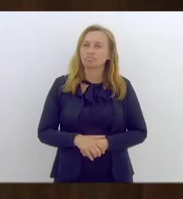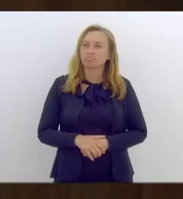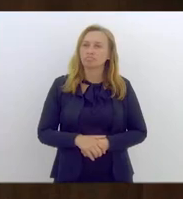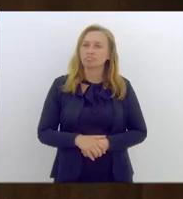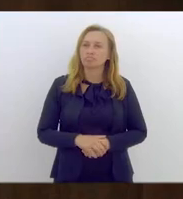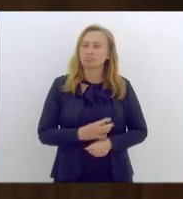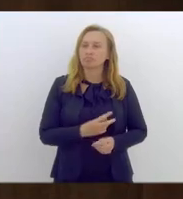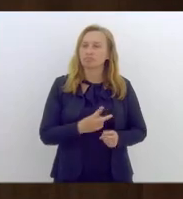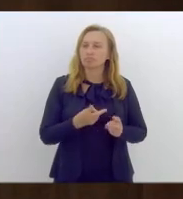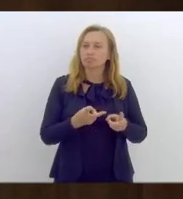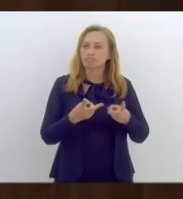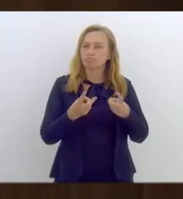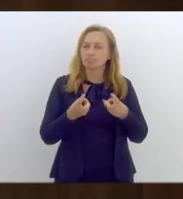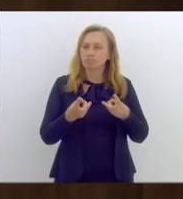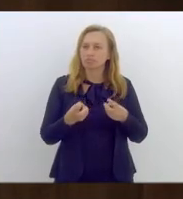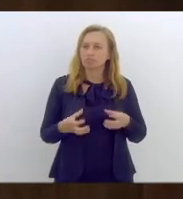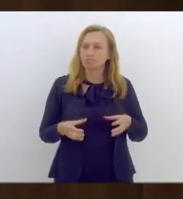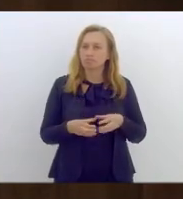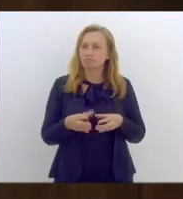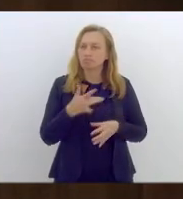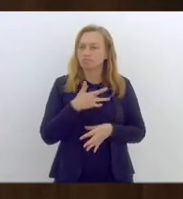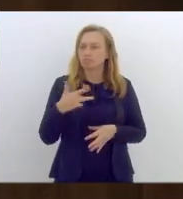as observações feitas